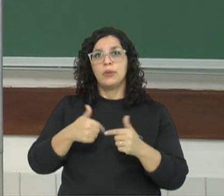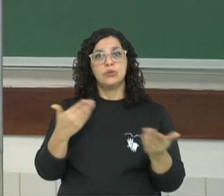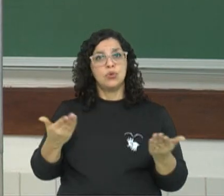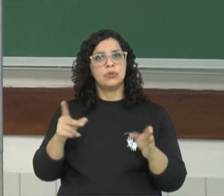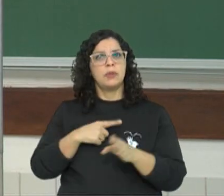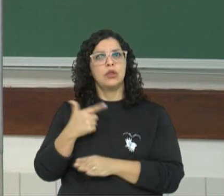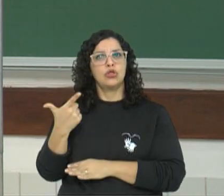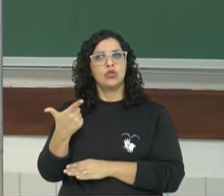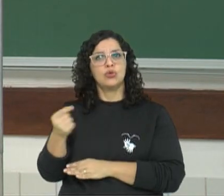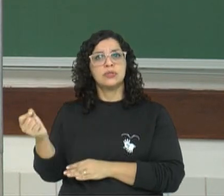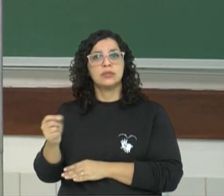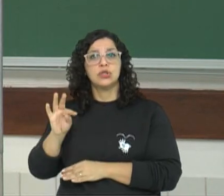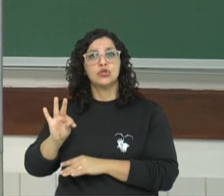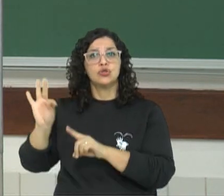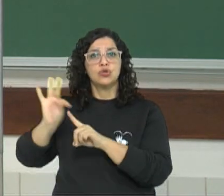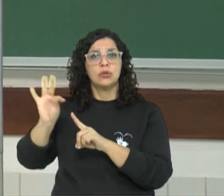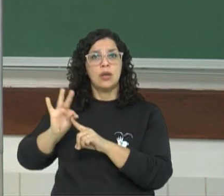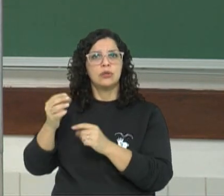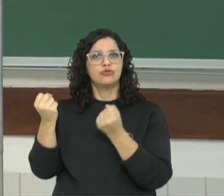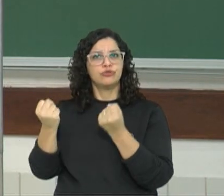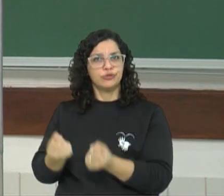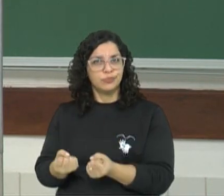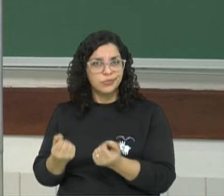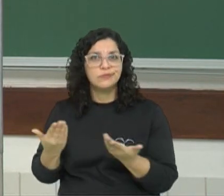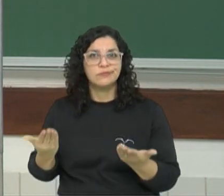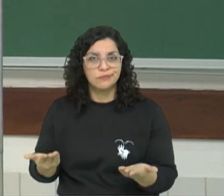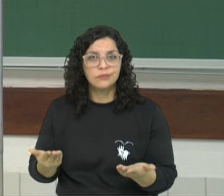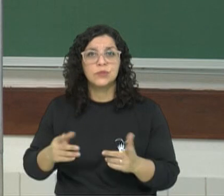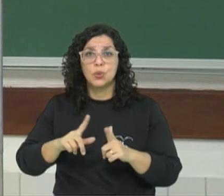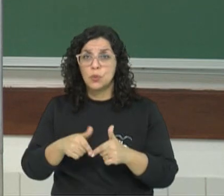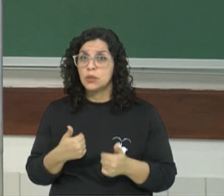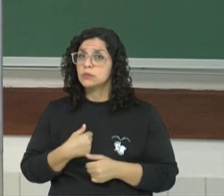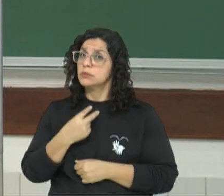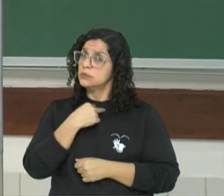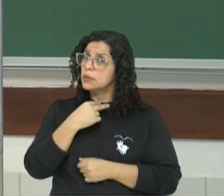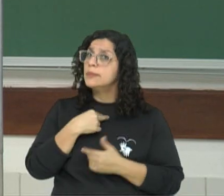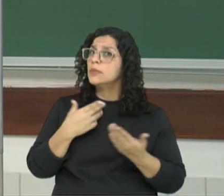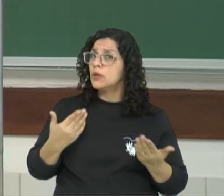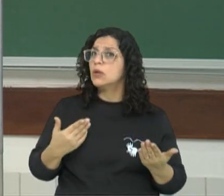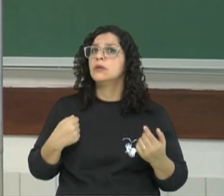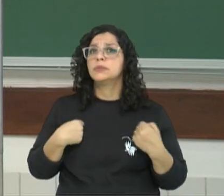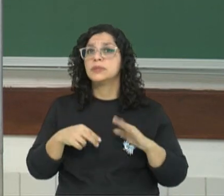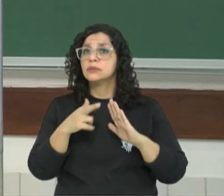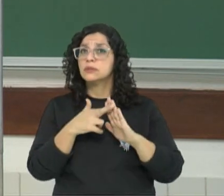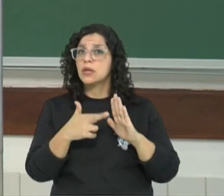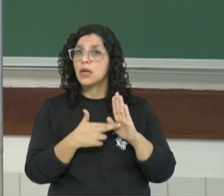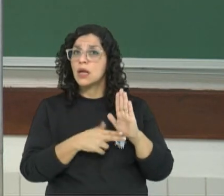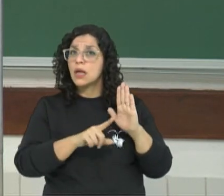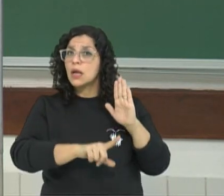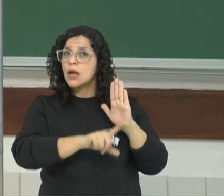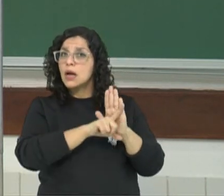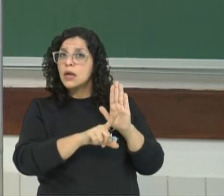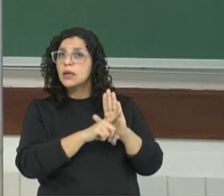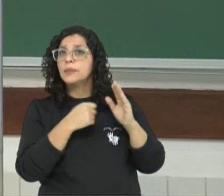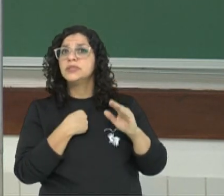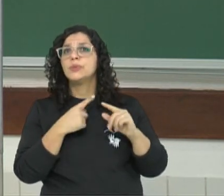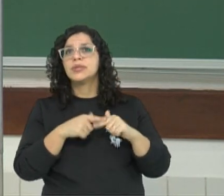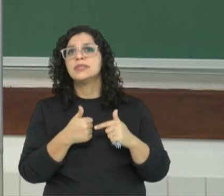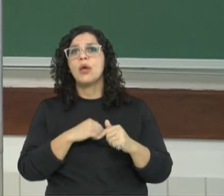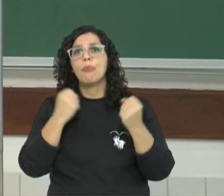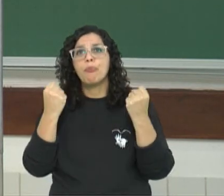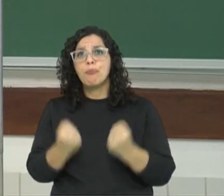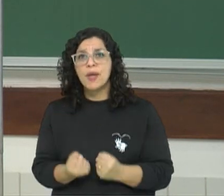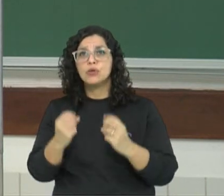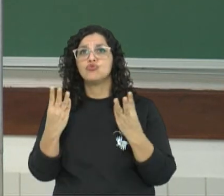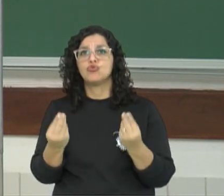carregar lá 200 toneladas de carga facilmente, certo? O mesmo implemento, só que devido à questão de excesso de peso, devido à